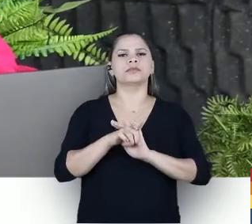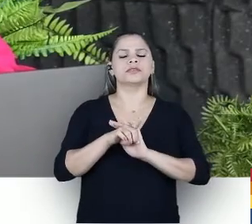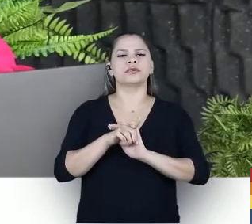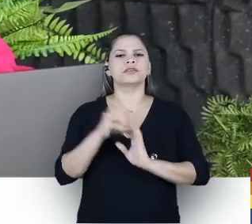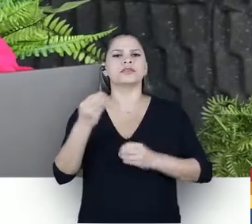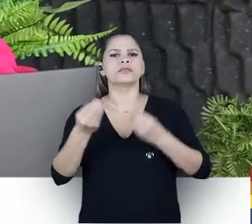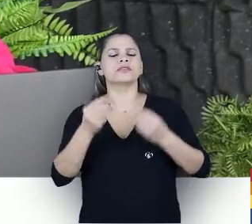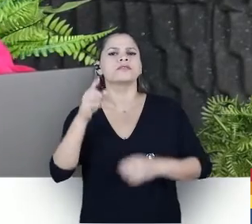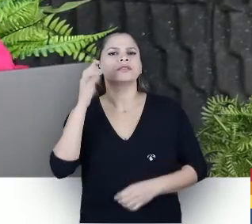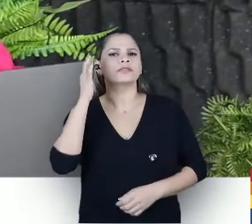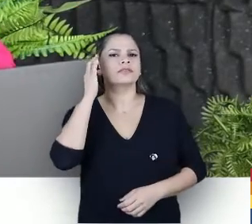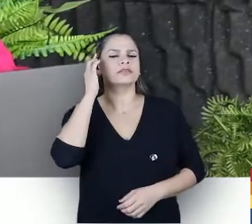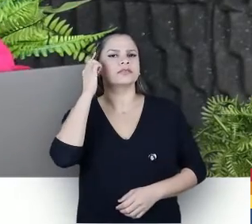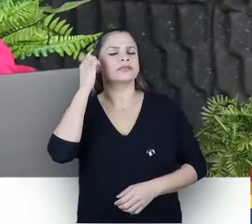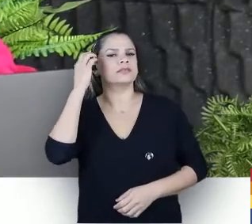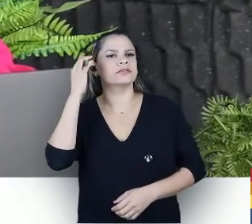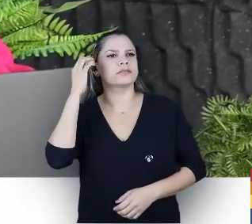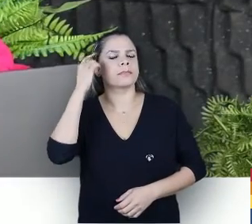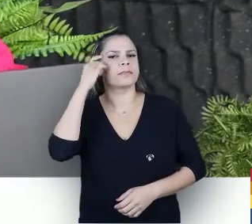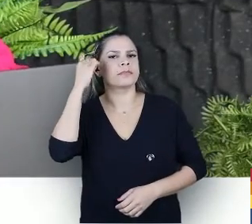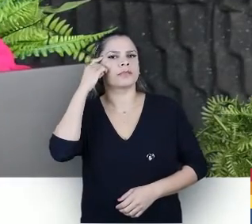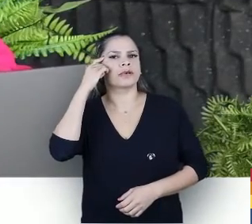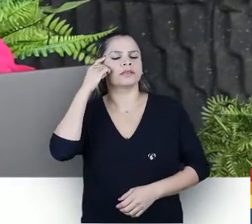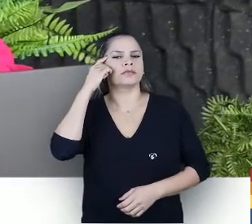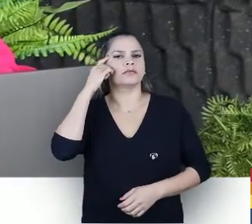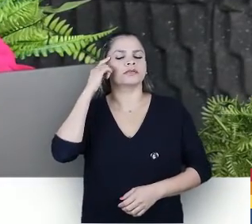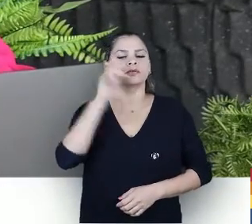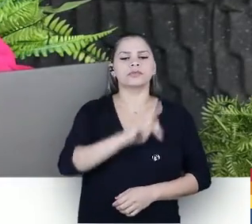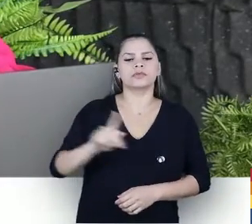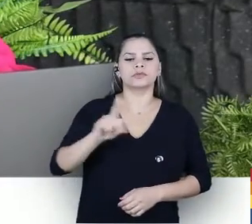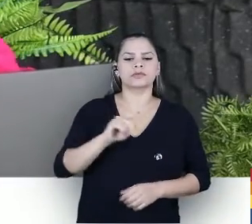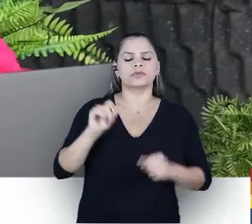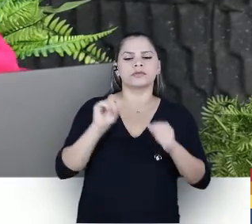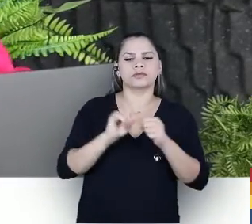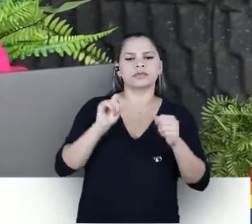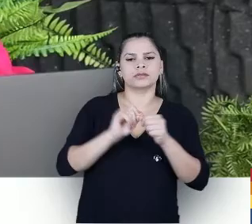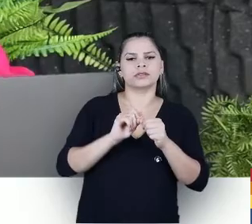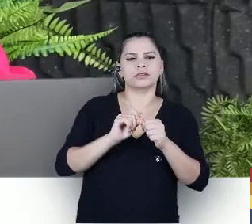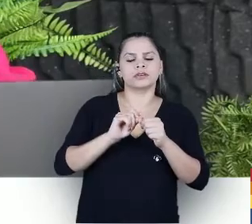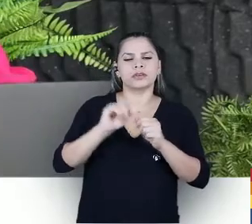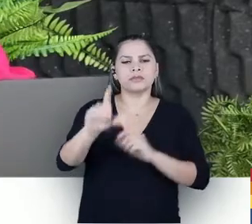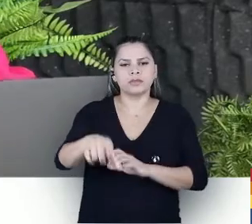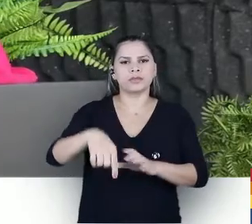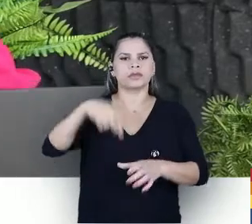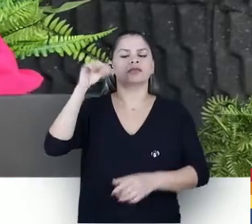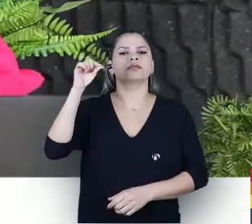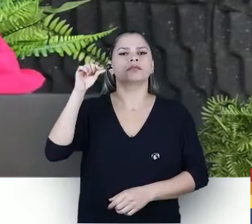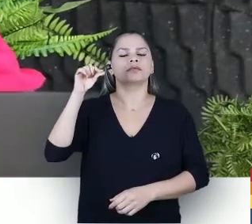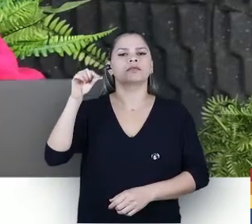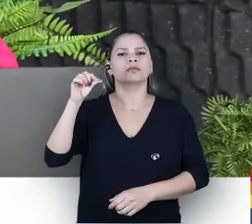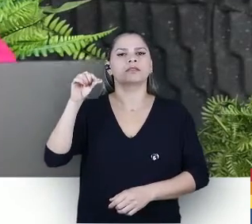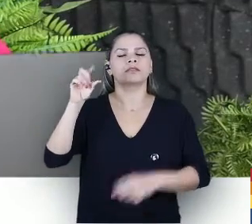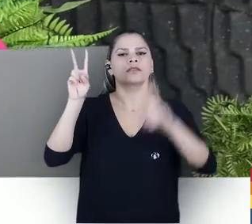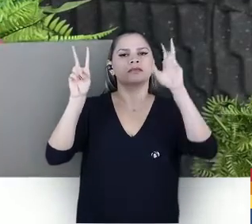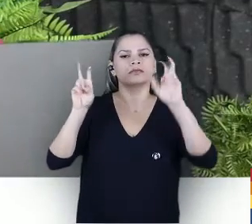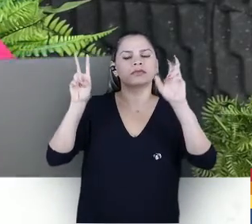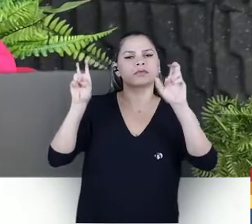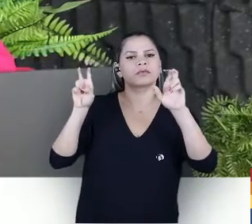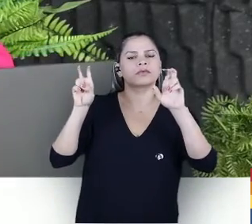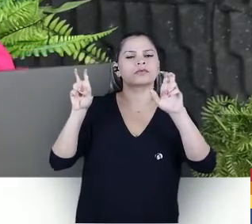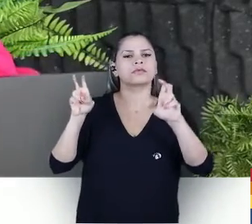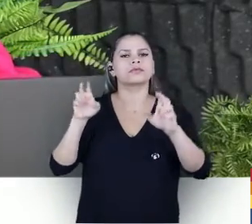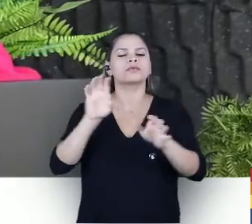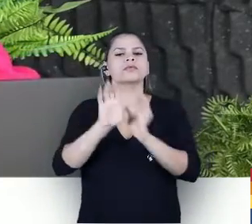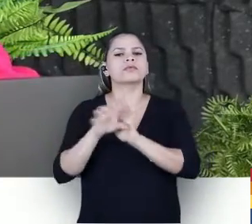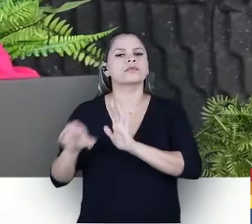habilidades. Nesse sentido, a pergunta que eu tenho a fazer é, na visão de vocês, como o professor pode fazer